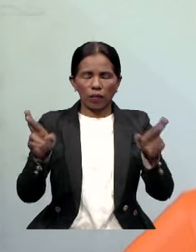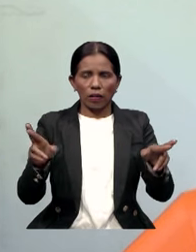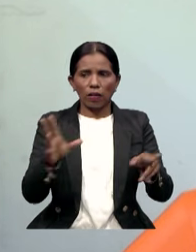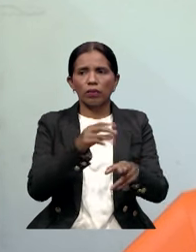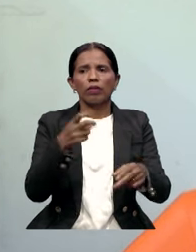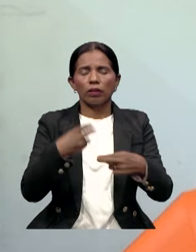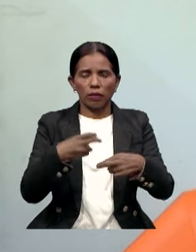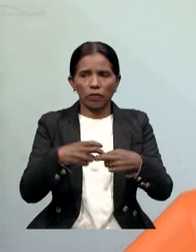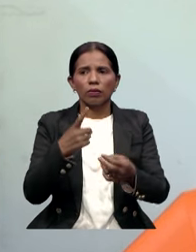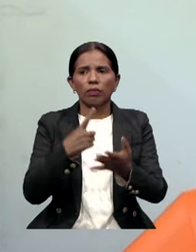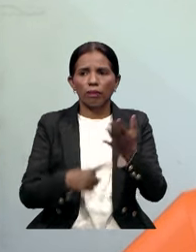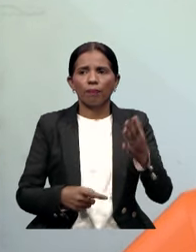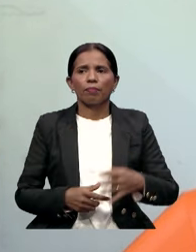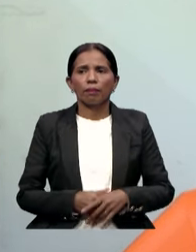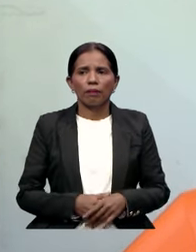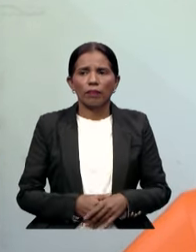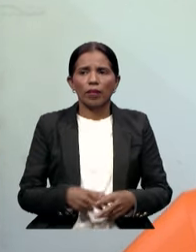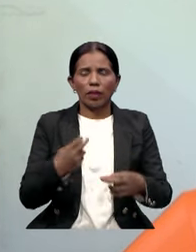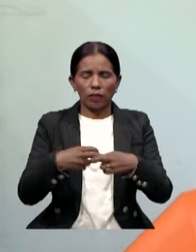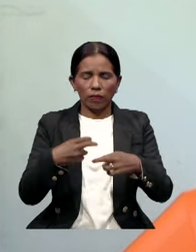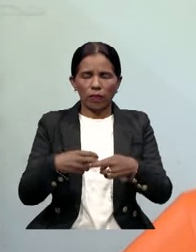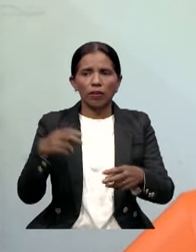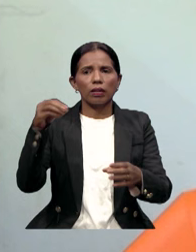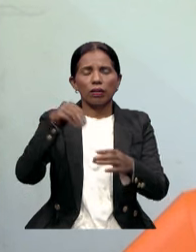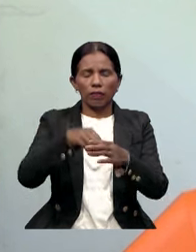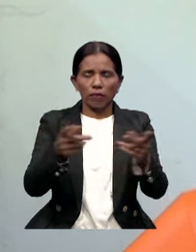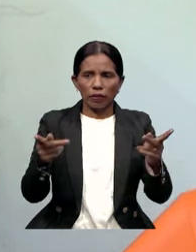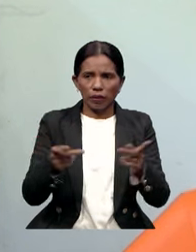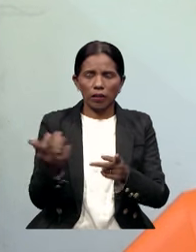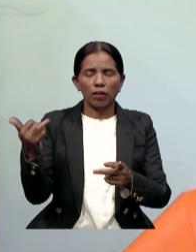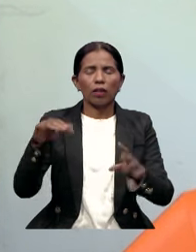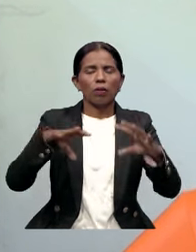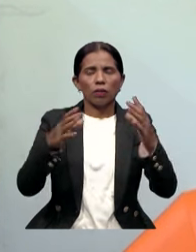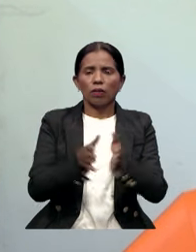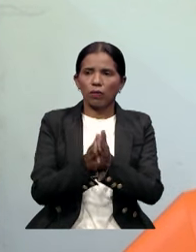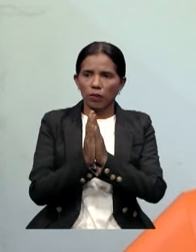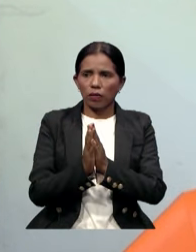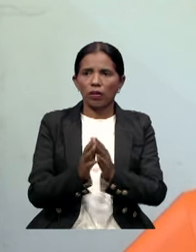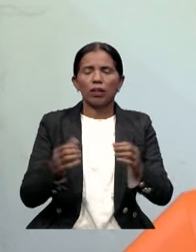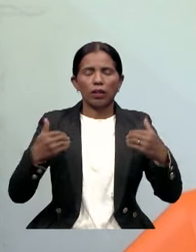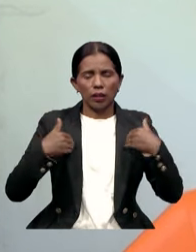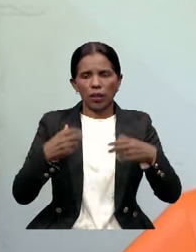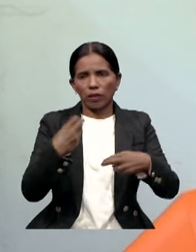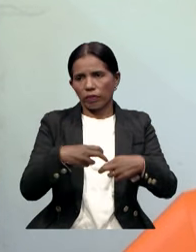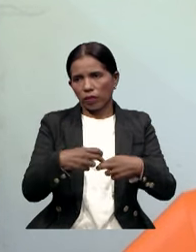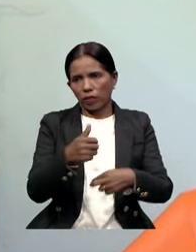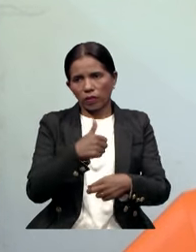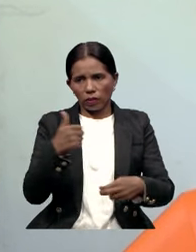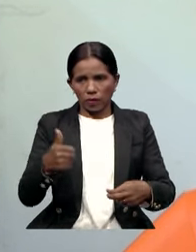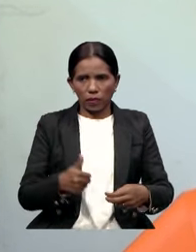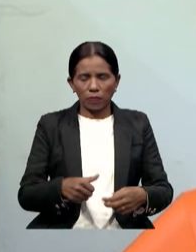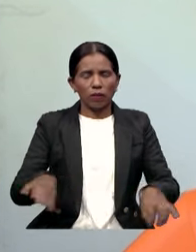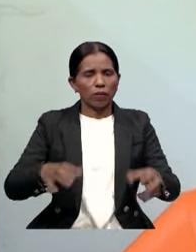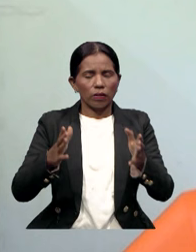saida kar desafio ne ma tama fatin la lokalizasaun ne ma komisau ne insisti ka ia desafio sir silutan in termos de recursos